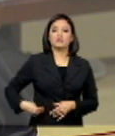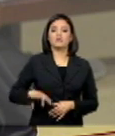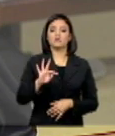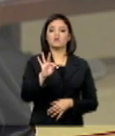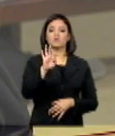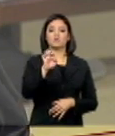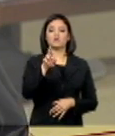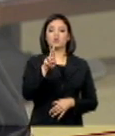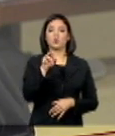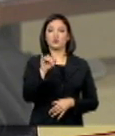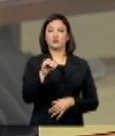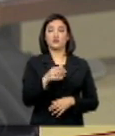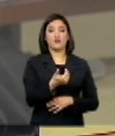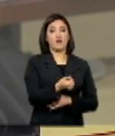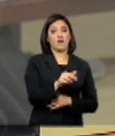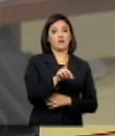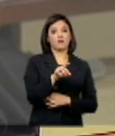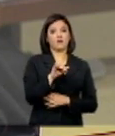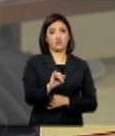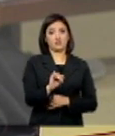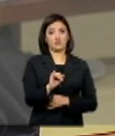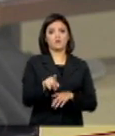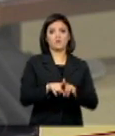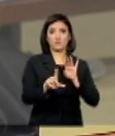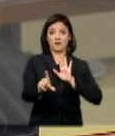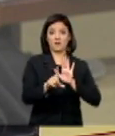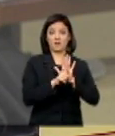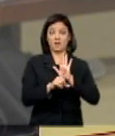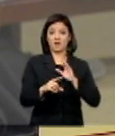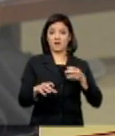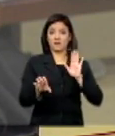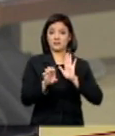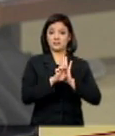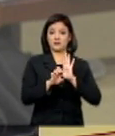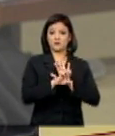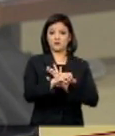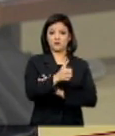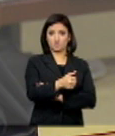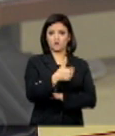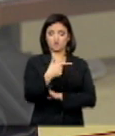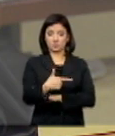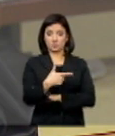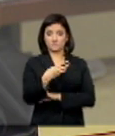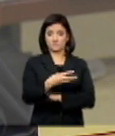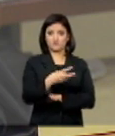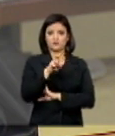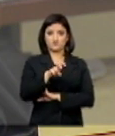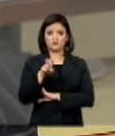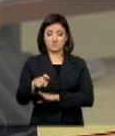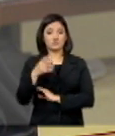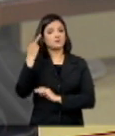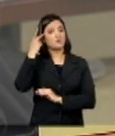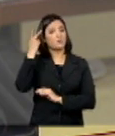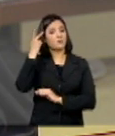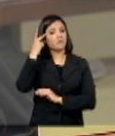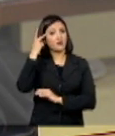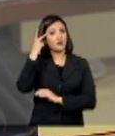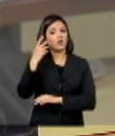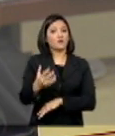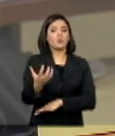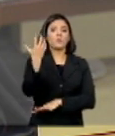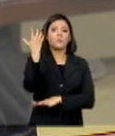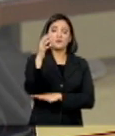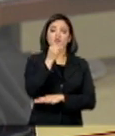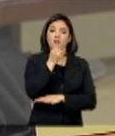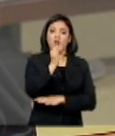4925 lei estadual 12 635 são paulo poste de sustentação da idéia é obrigação de